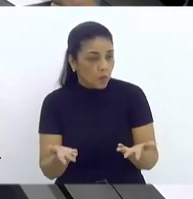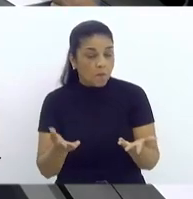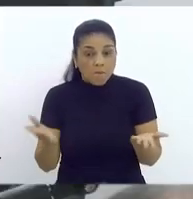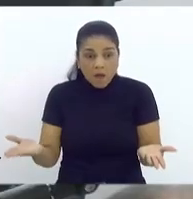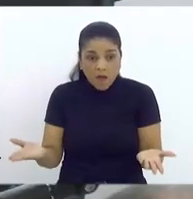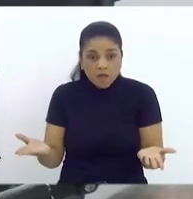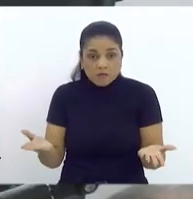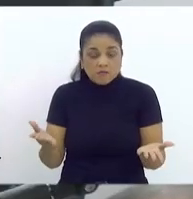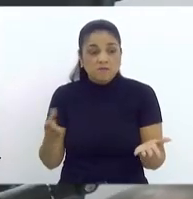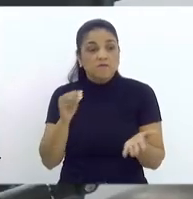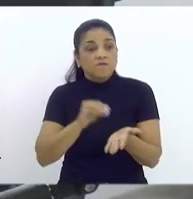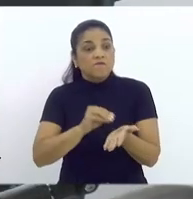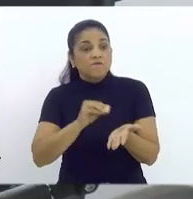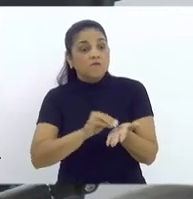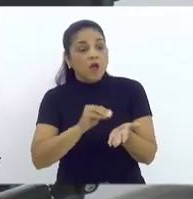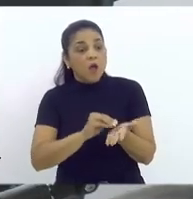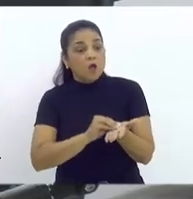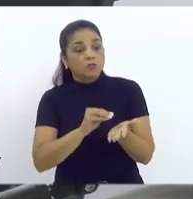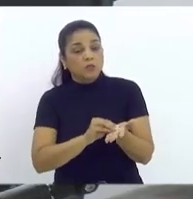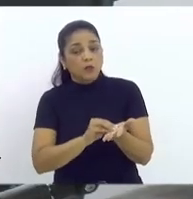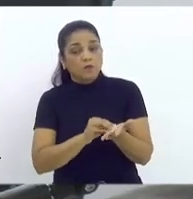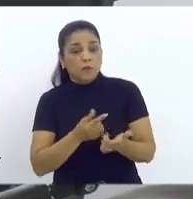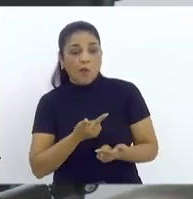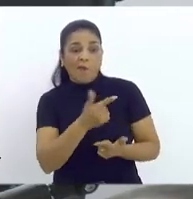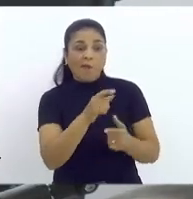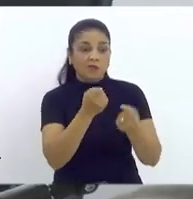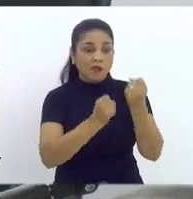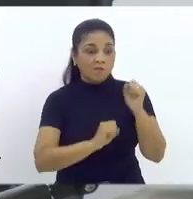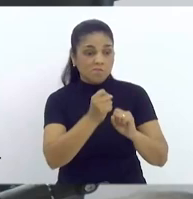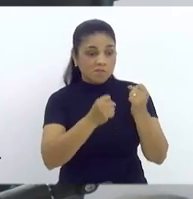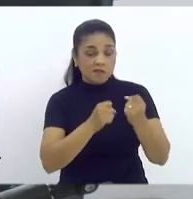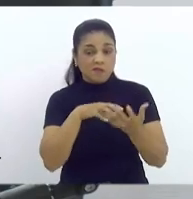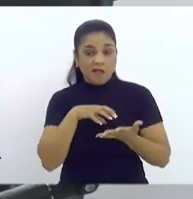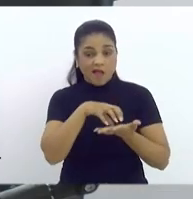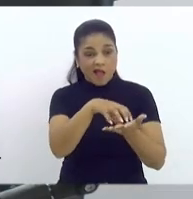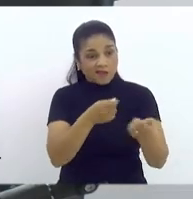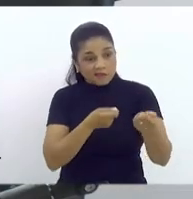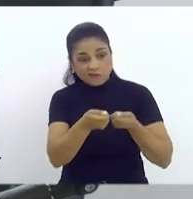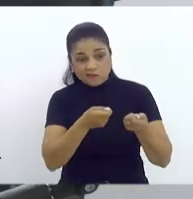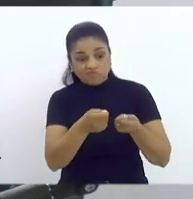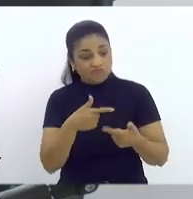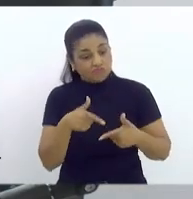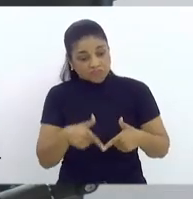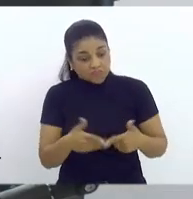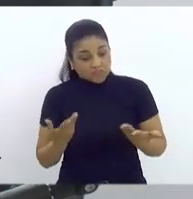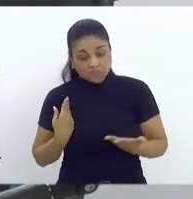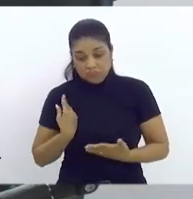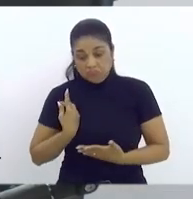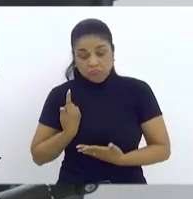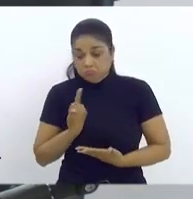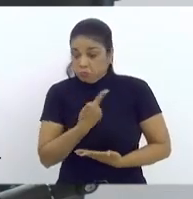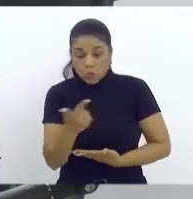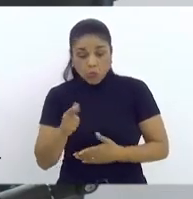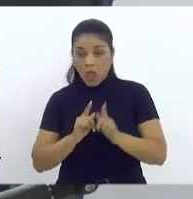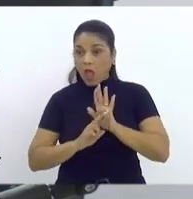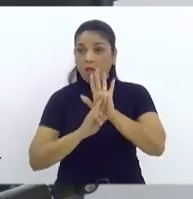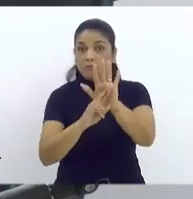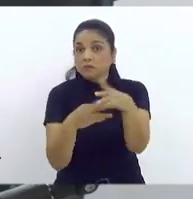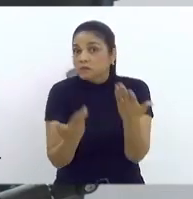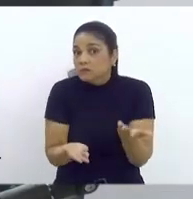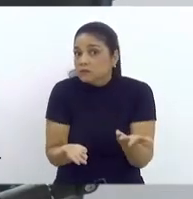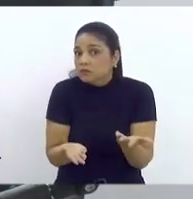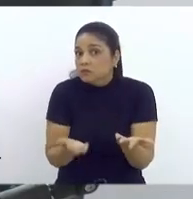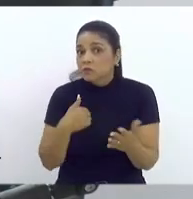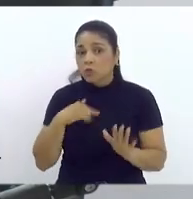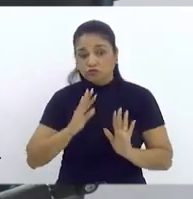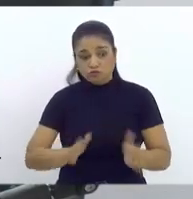ficamos pendentes de um contraponto que deveria ser feito por parte da agência, que aqui não está, não para nossa surpresa, porque eu já estou acostumado com isso. Mas se Vossa